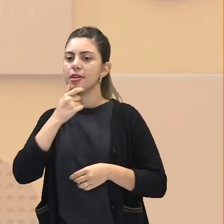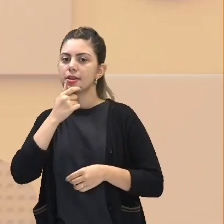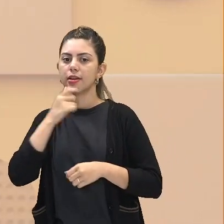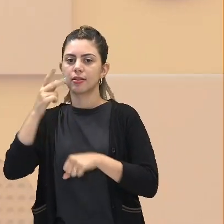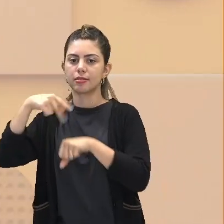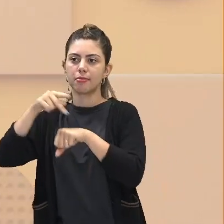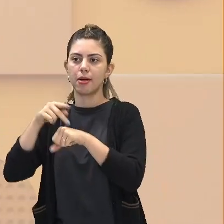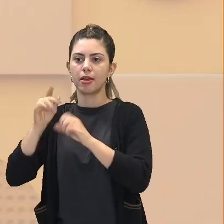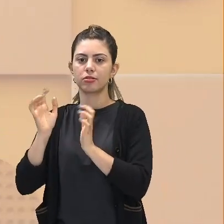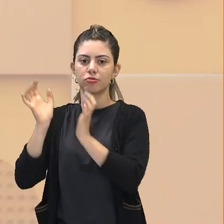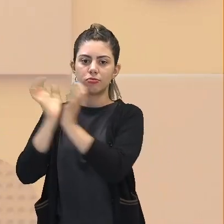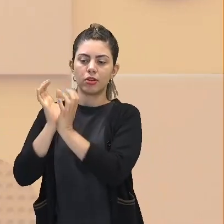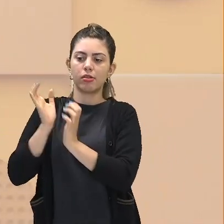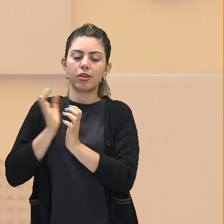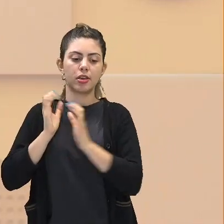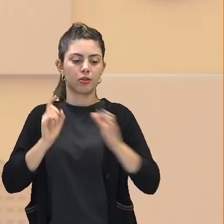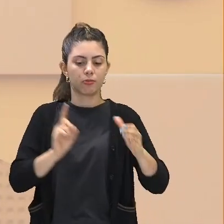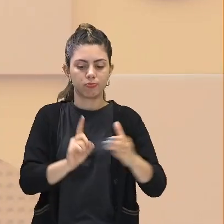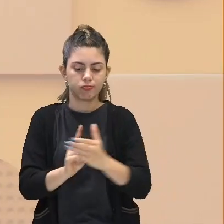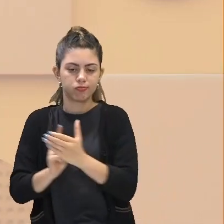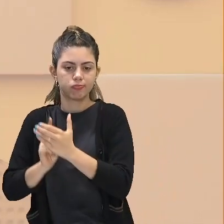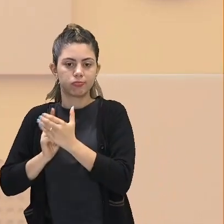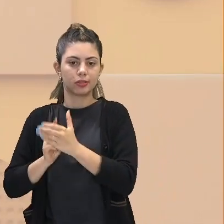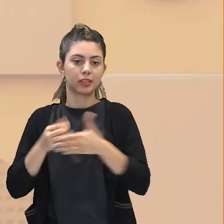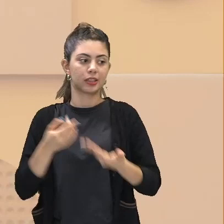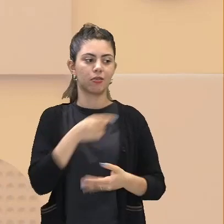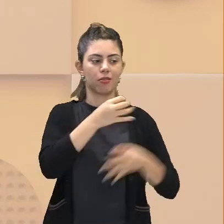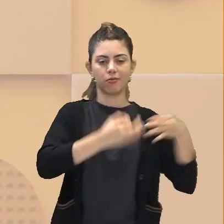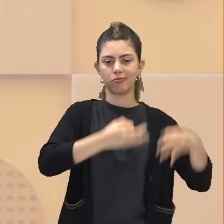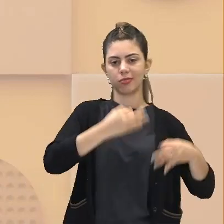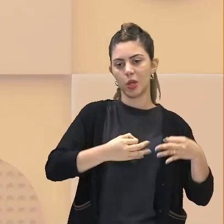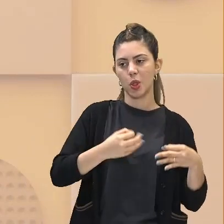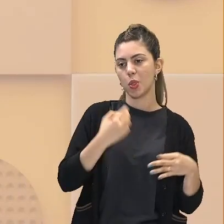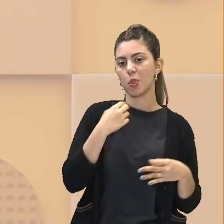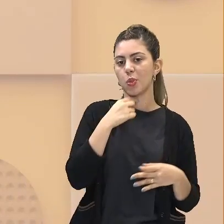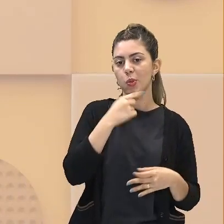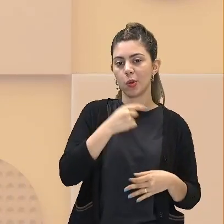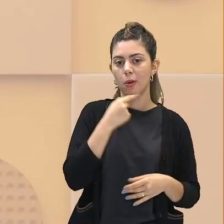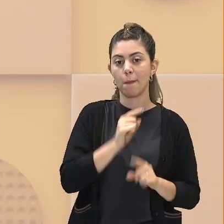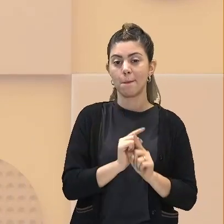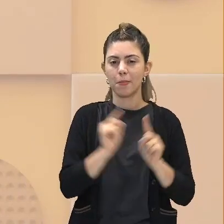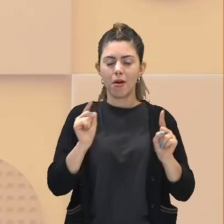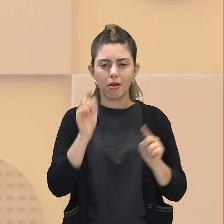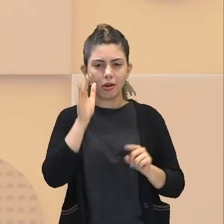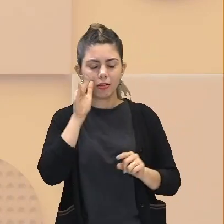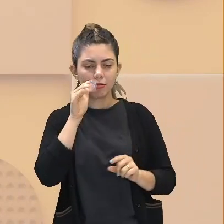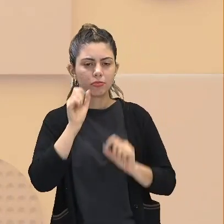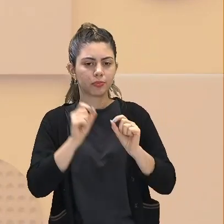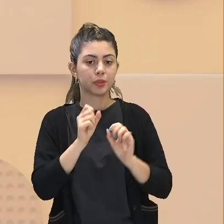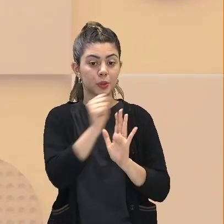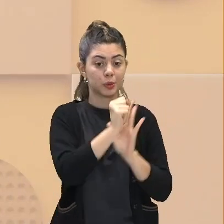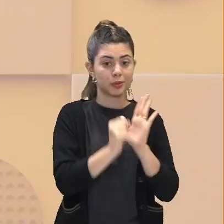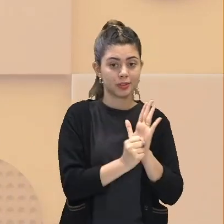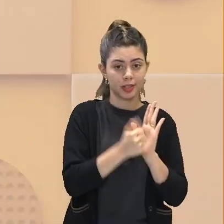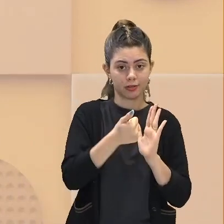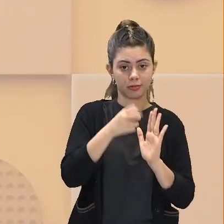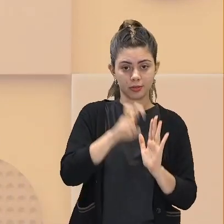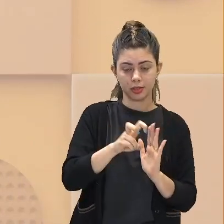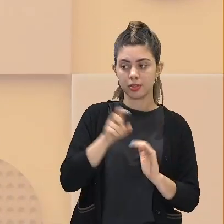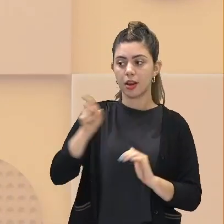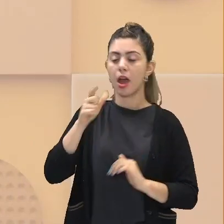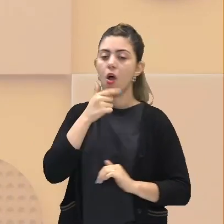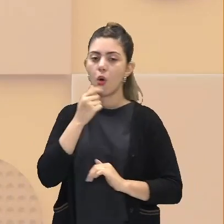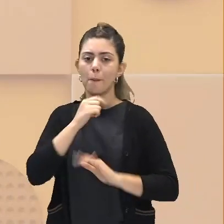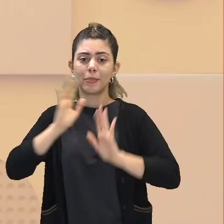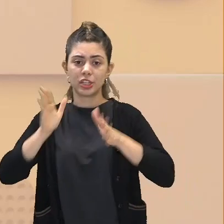tradução da Bíblia para o inglês. Por isso, ele foi acusado de heresia. Wycliffe